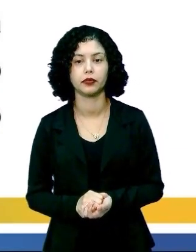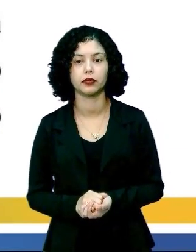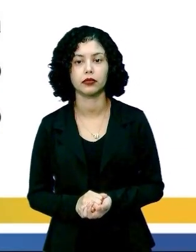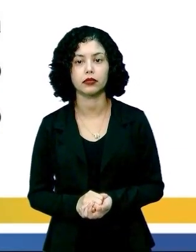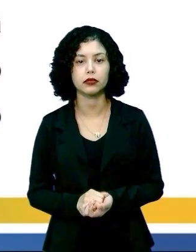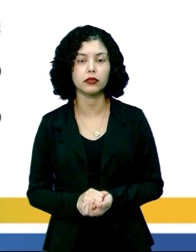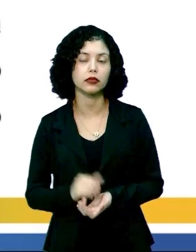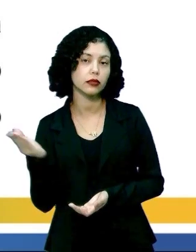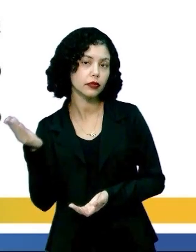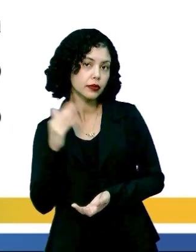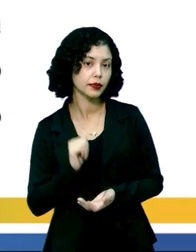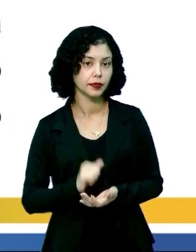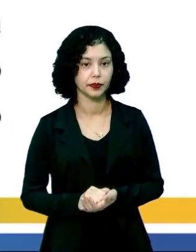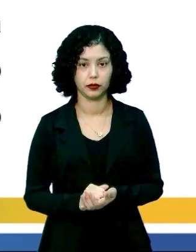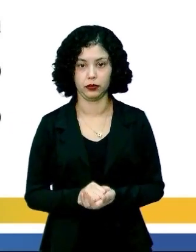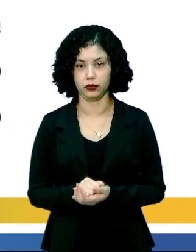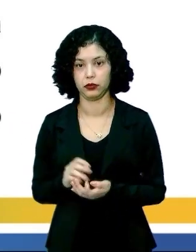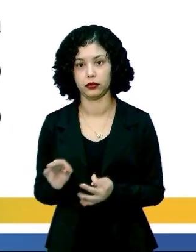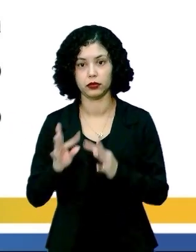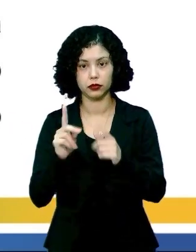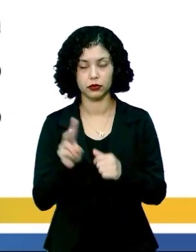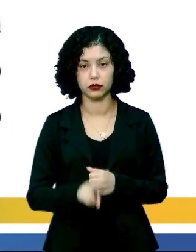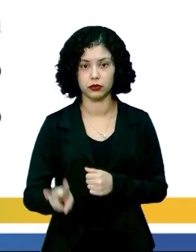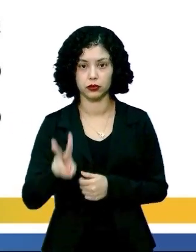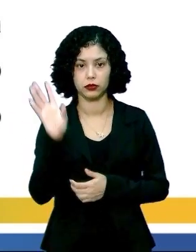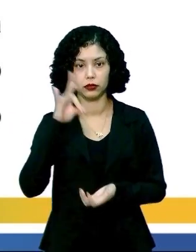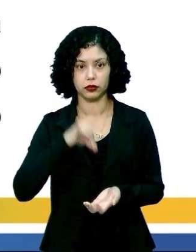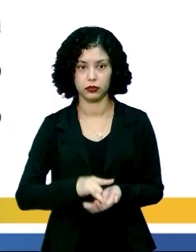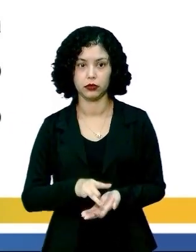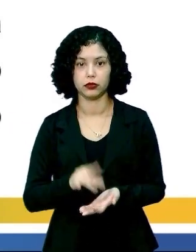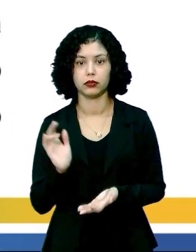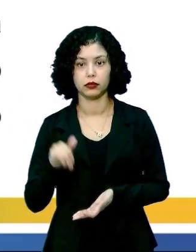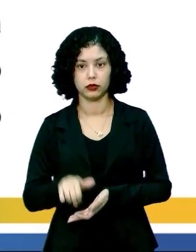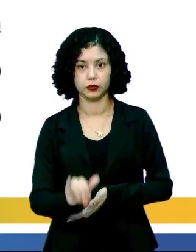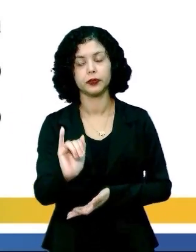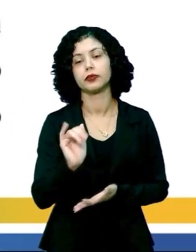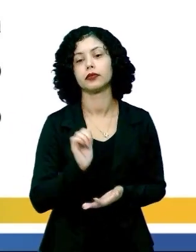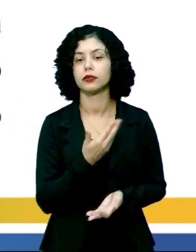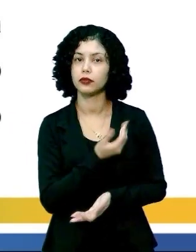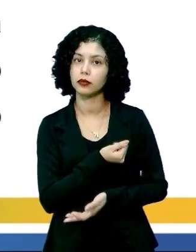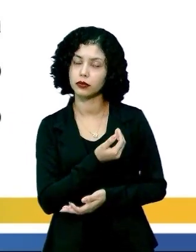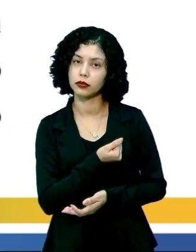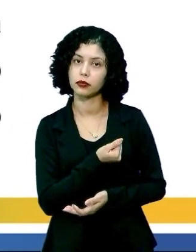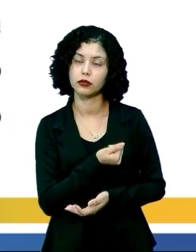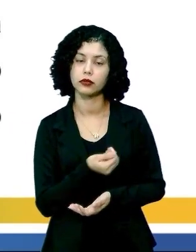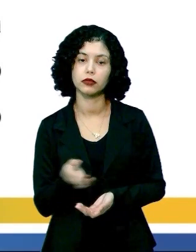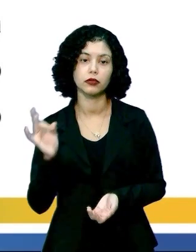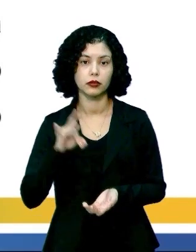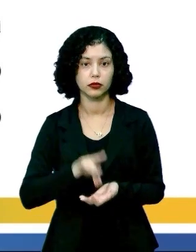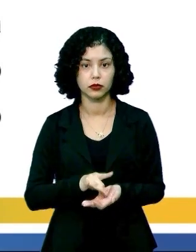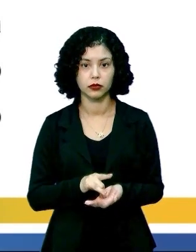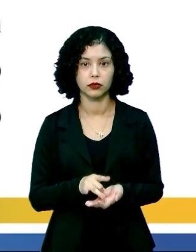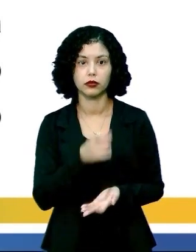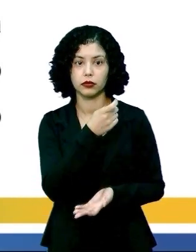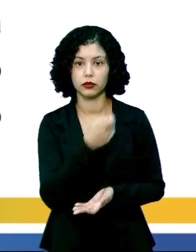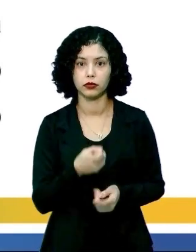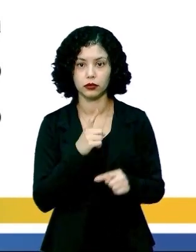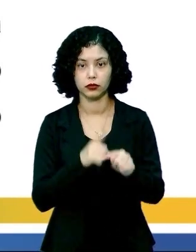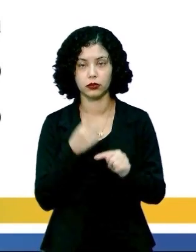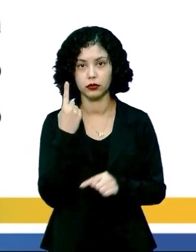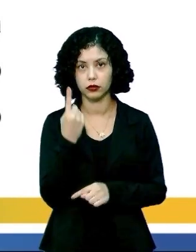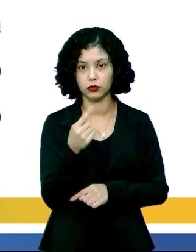Vamos lá. Então eu falei todo o valor real de y. Existe um número real tal que x mais